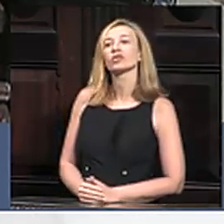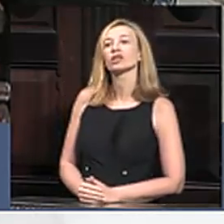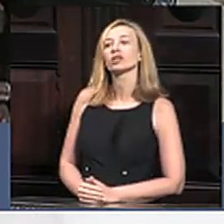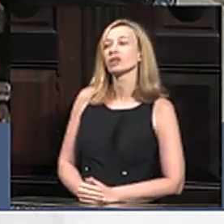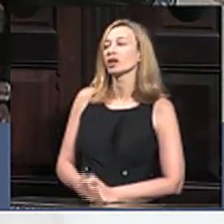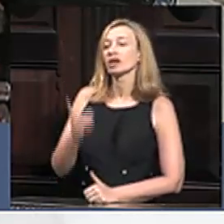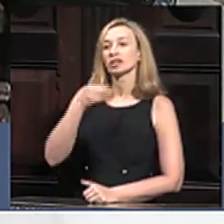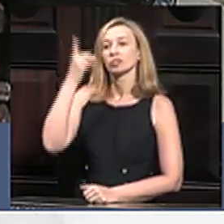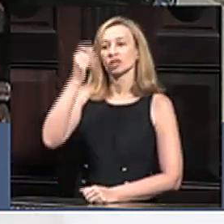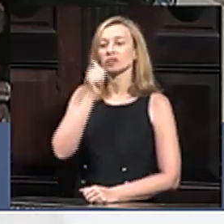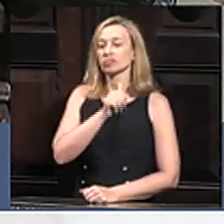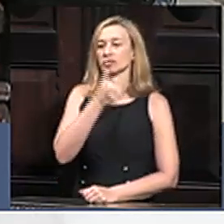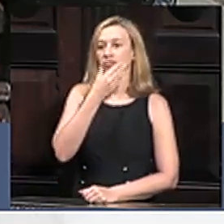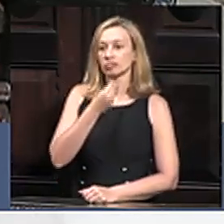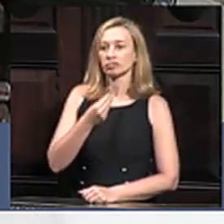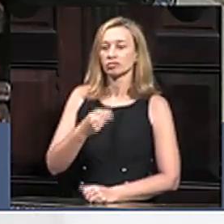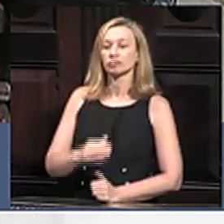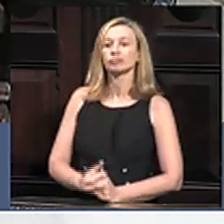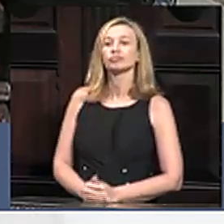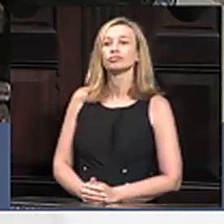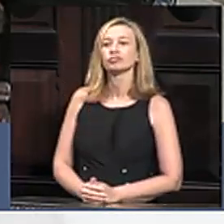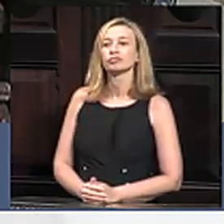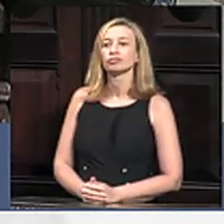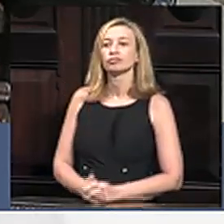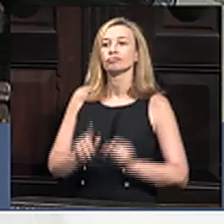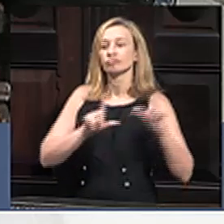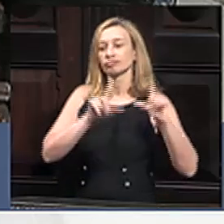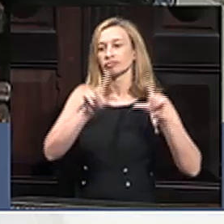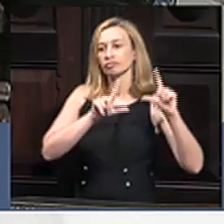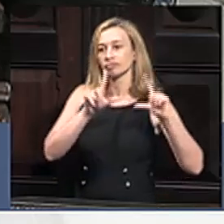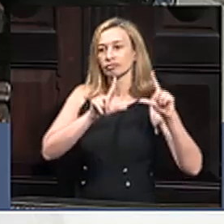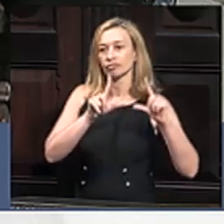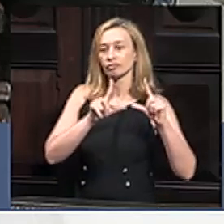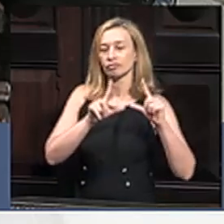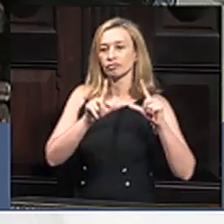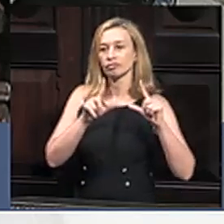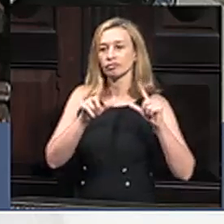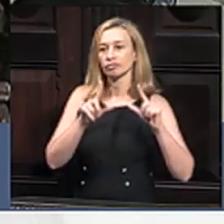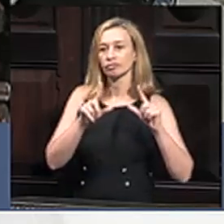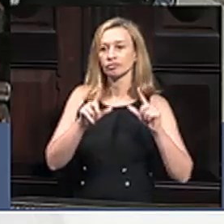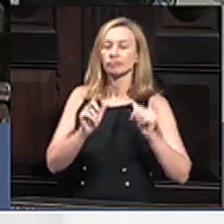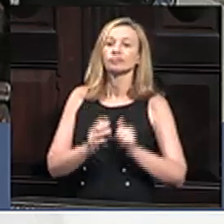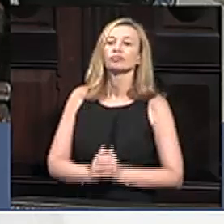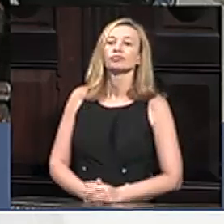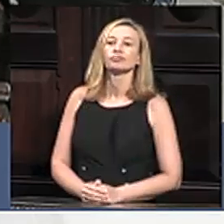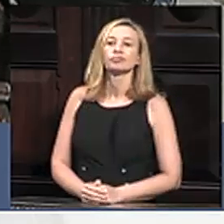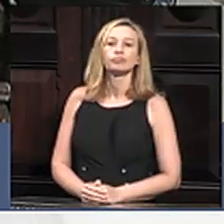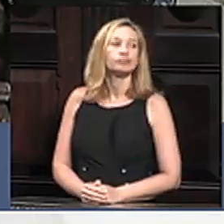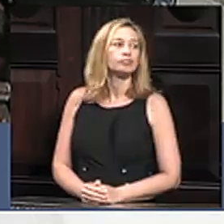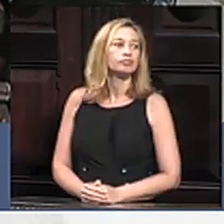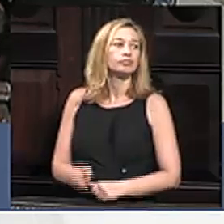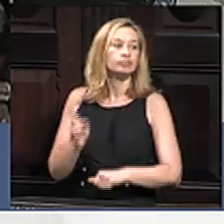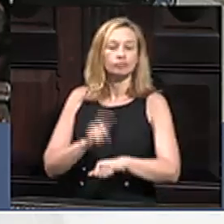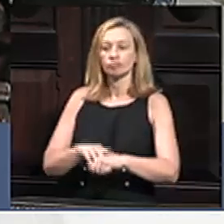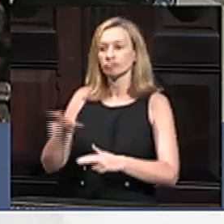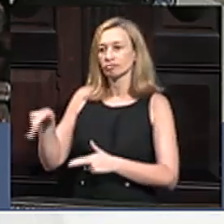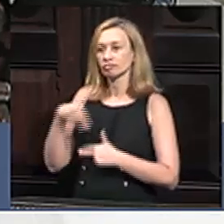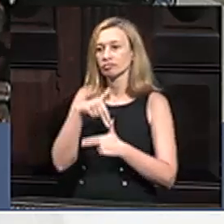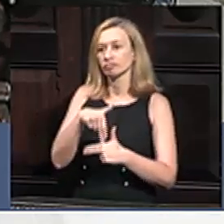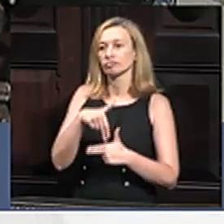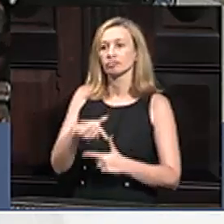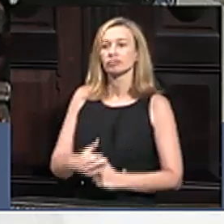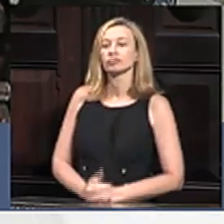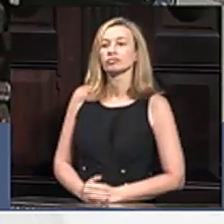deputados, deputadas que nos assistem na TV Alerj, que me traz nessa tribuna nesse momento, é que eu não